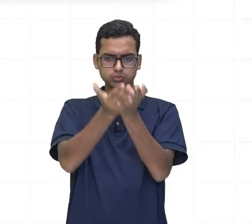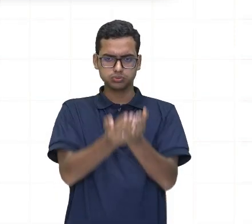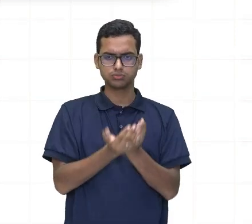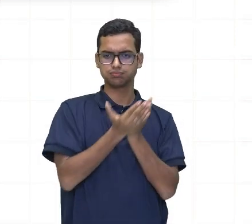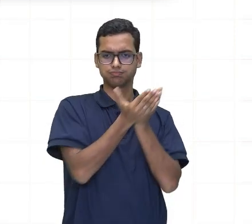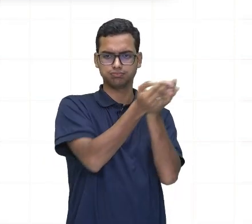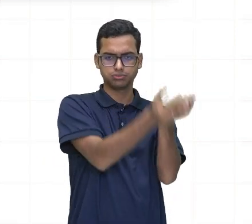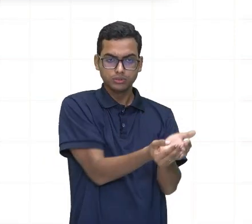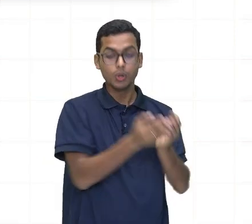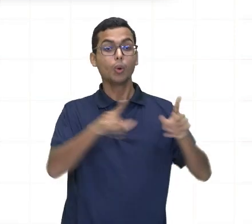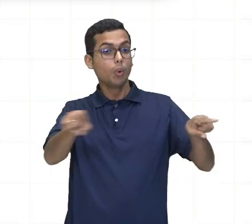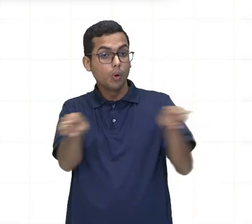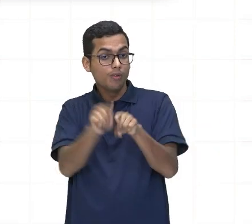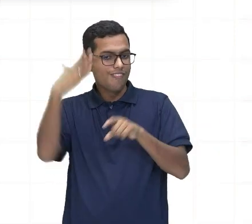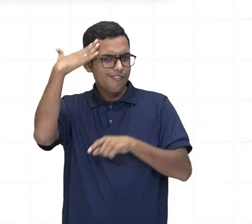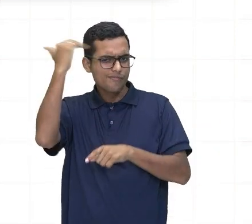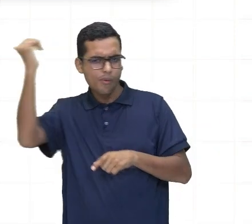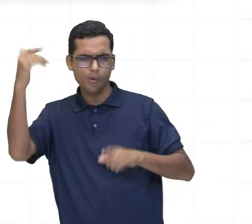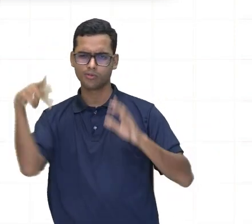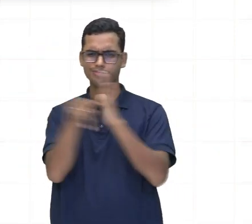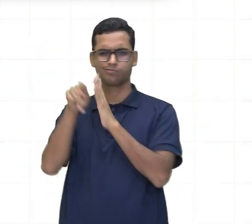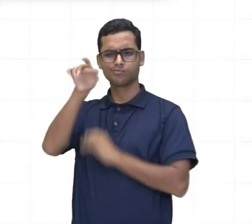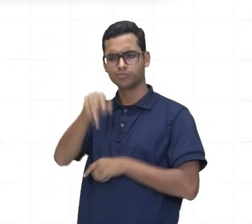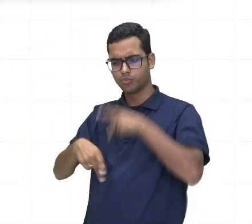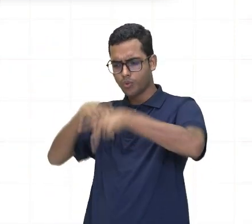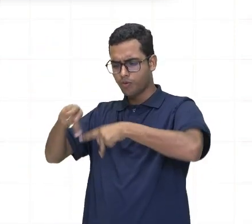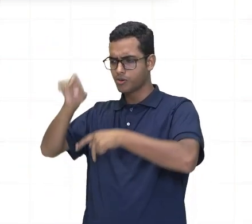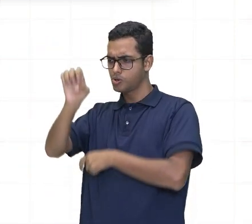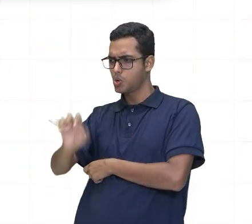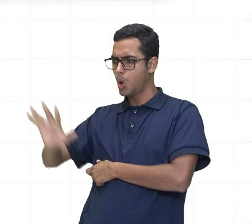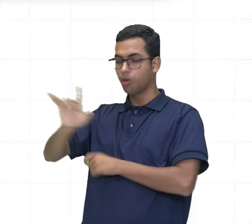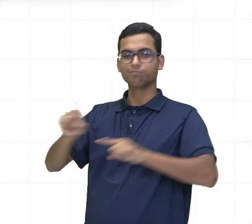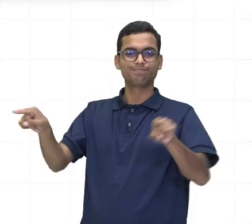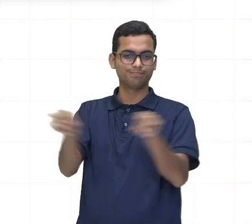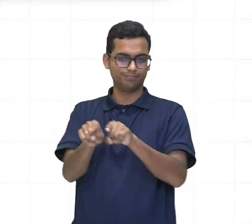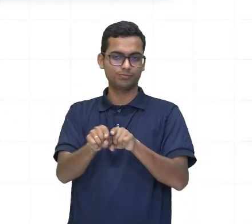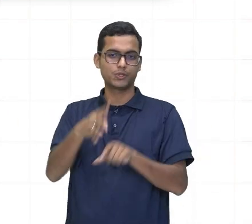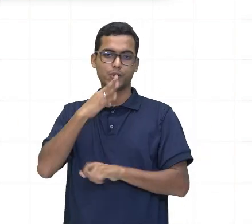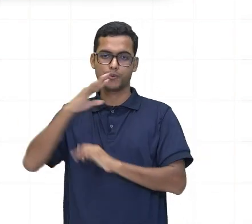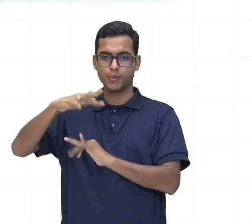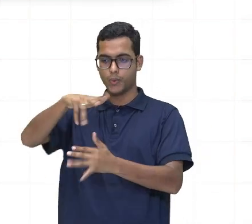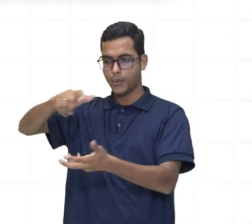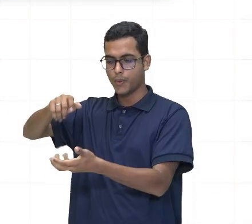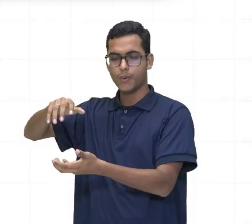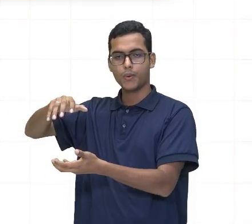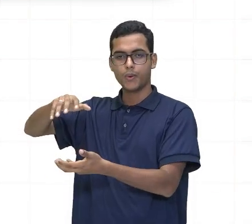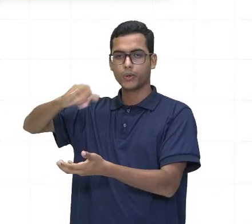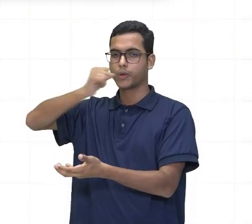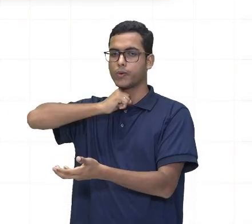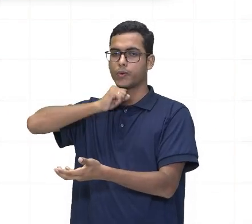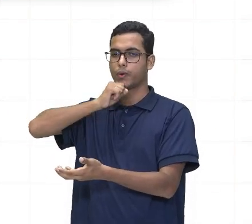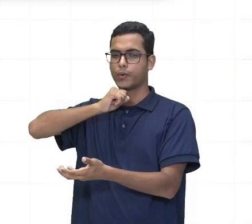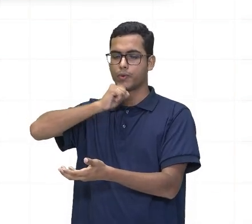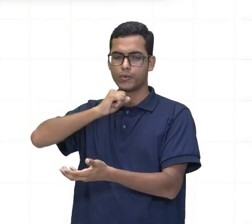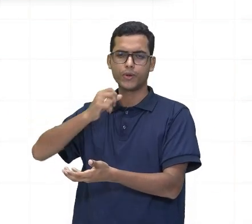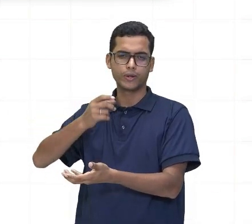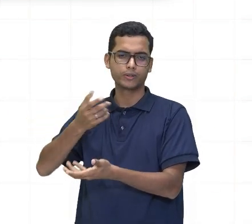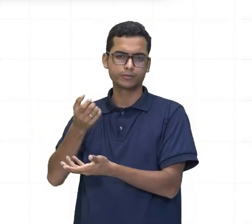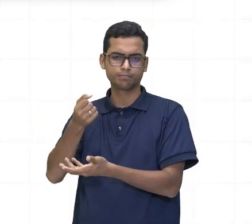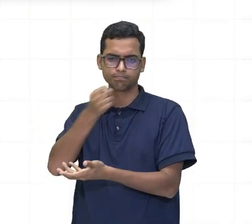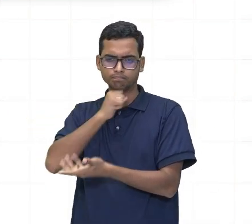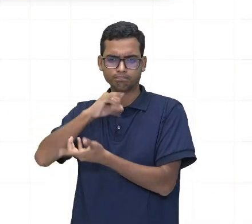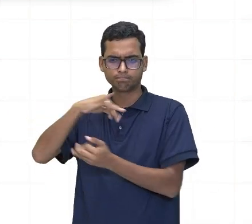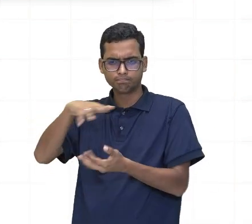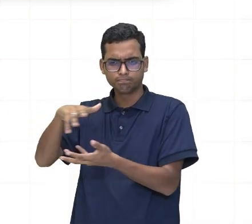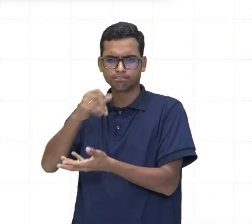pelos europeus, ficou conhecido como Velho Mundo, certo? Nossa próxima cartela vai mostrar justamente as